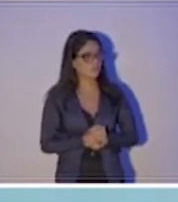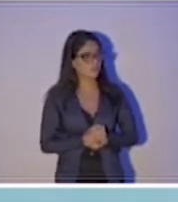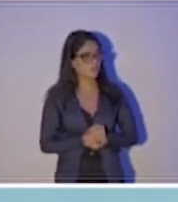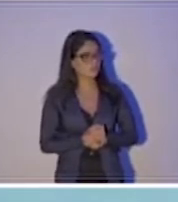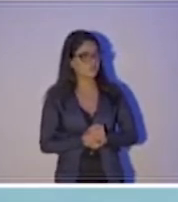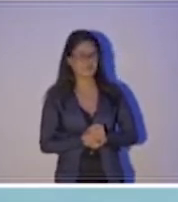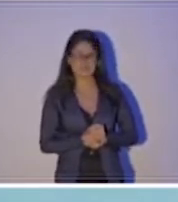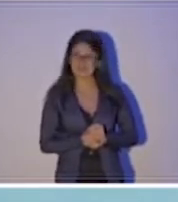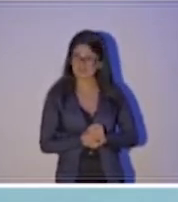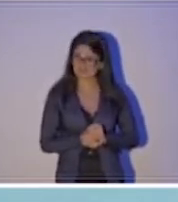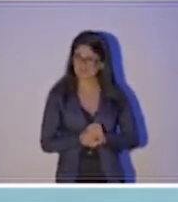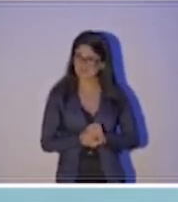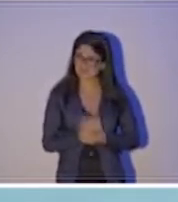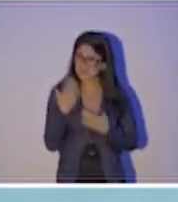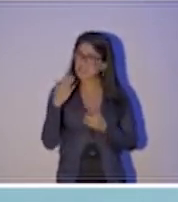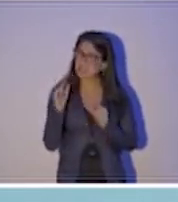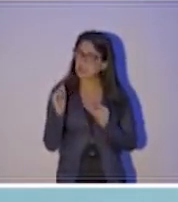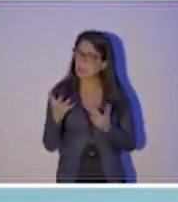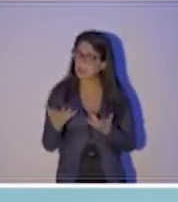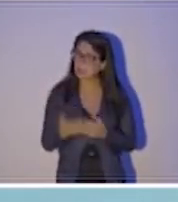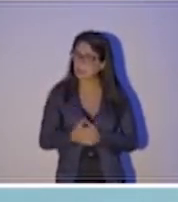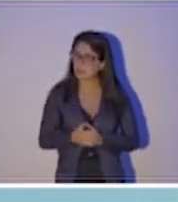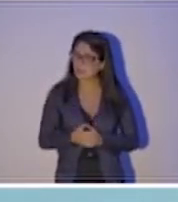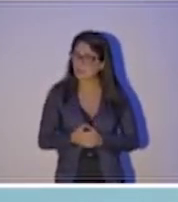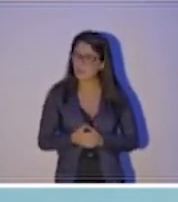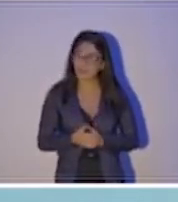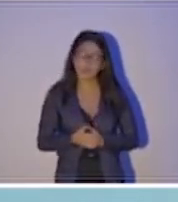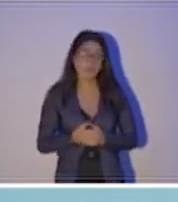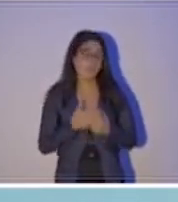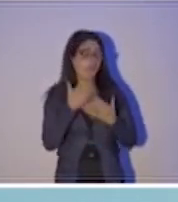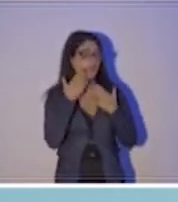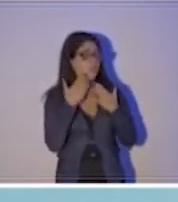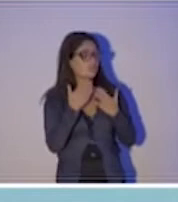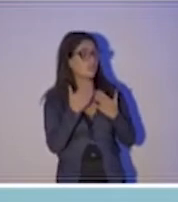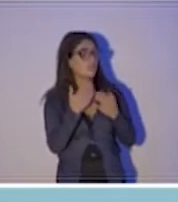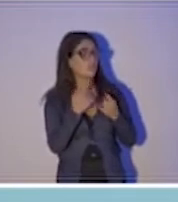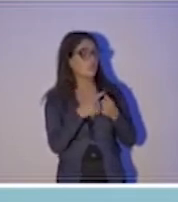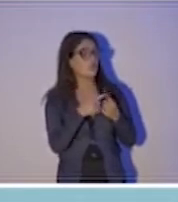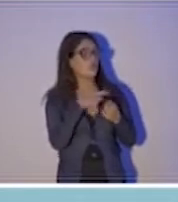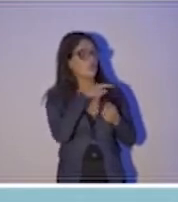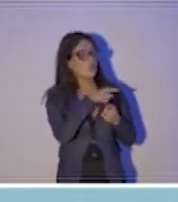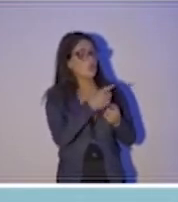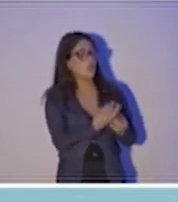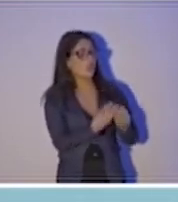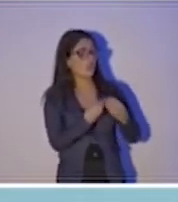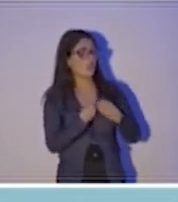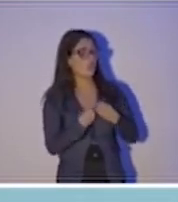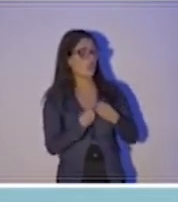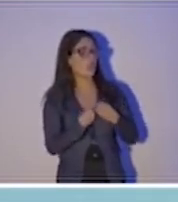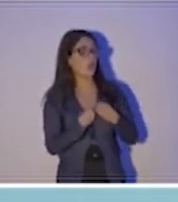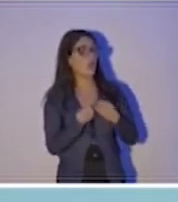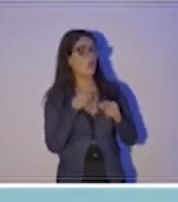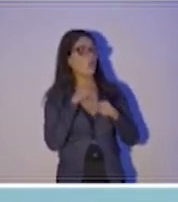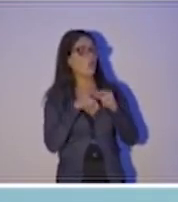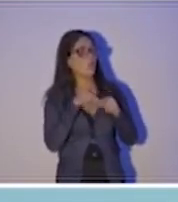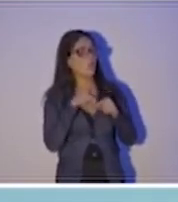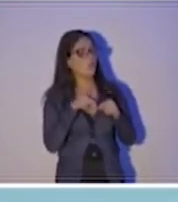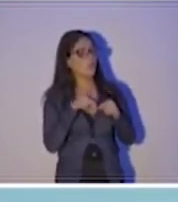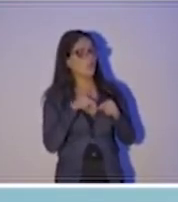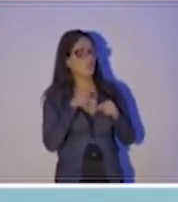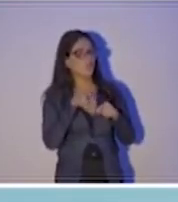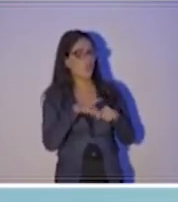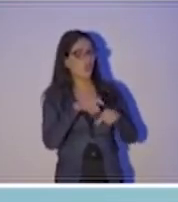perguntei: agradecer pelo quê, Juan? Ele disse: eu queria lhe agradecer por oferecer para a gente mais do que o